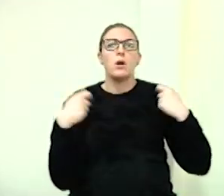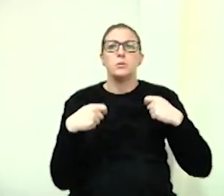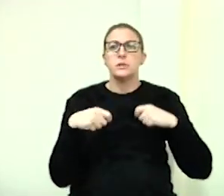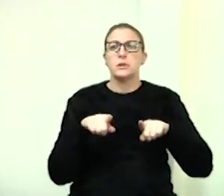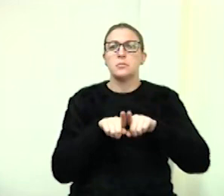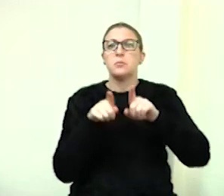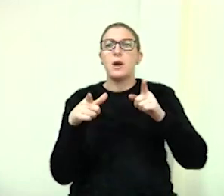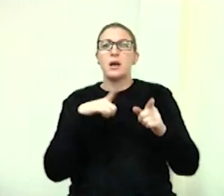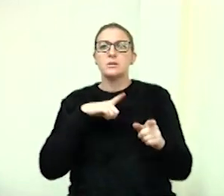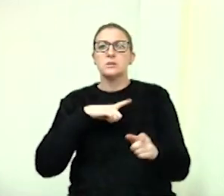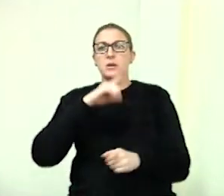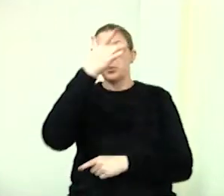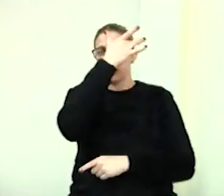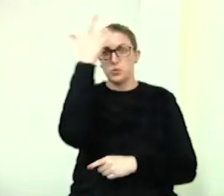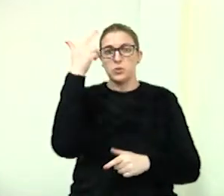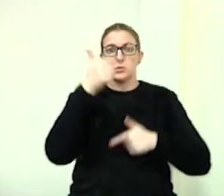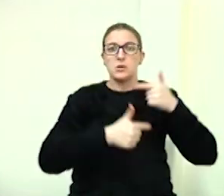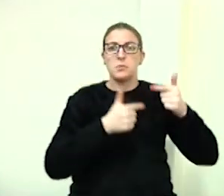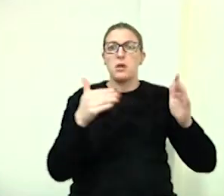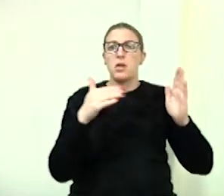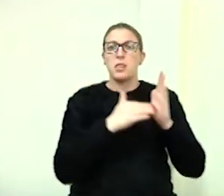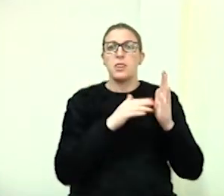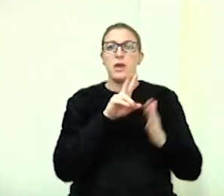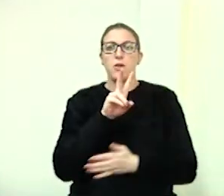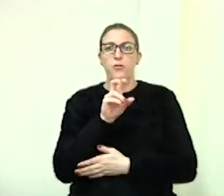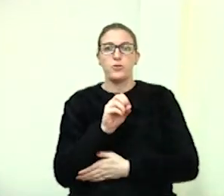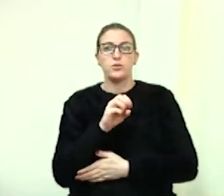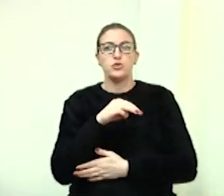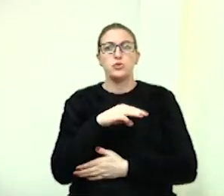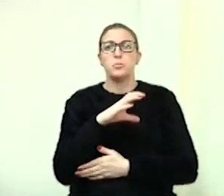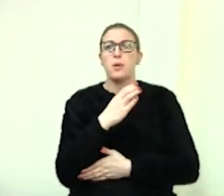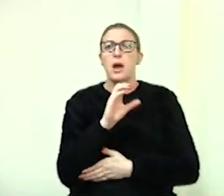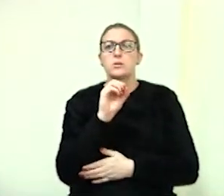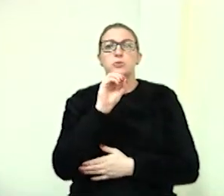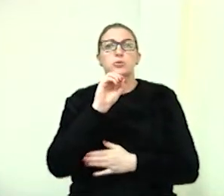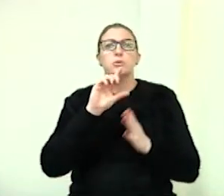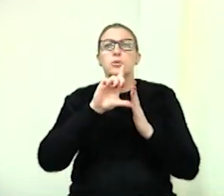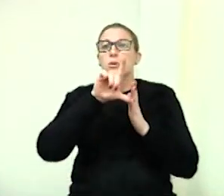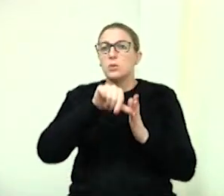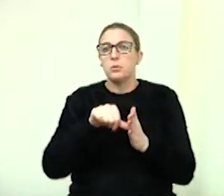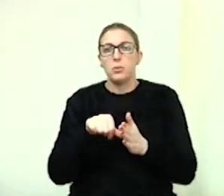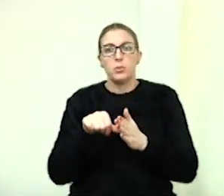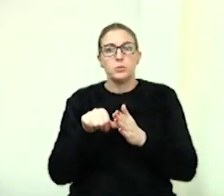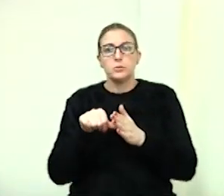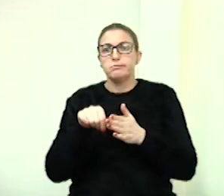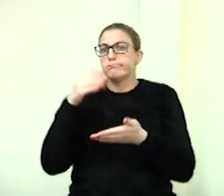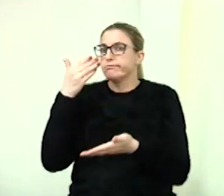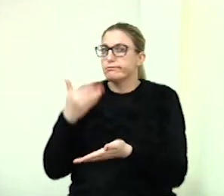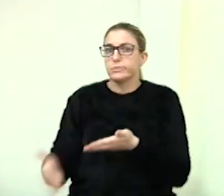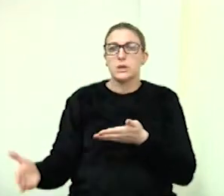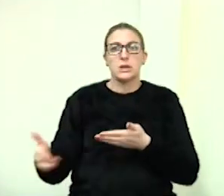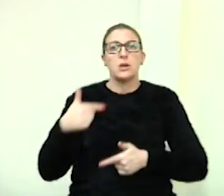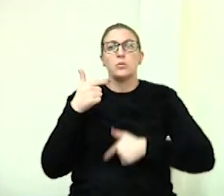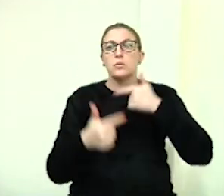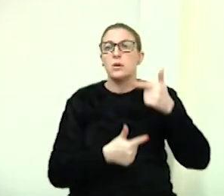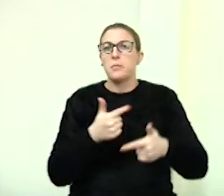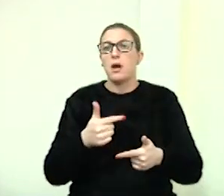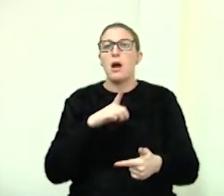até o dia 20 de março e que não trabalhou mais. E que não tinha guardado dinheiro nenhum. E que tem vergonha, inclusive, de pedir comida, mas que está precisando pedir.